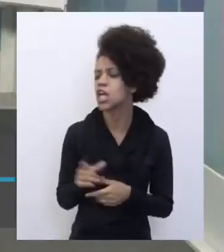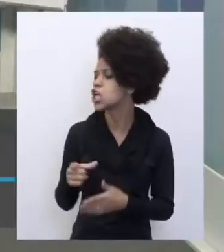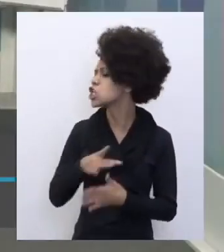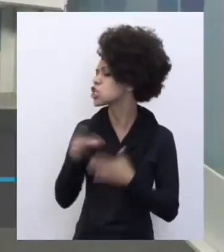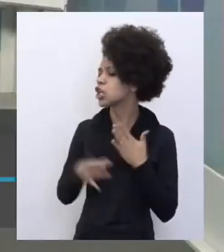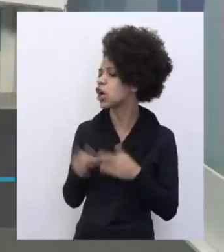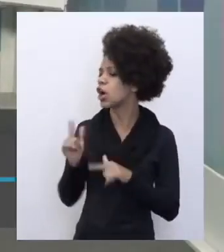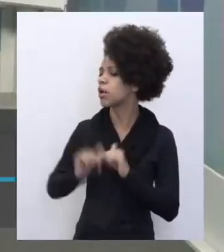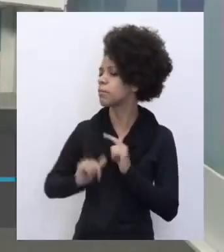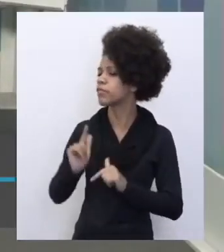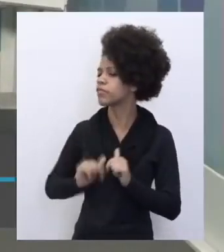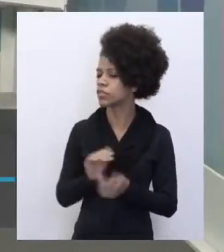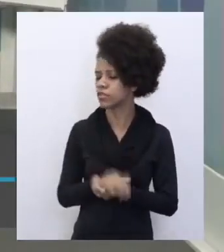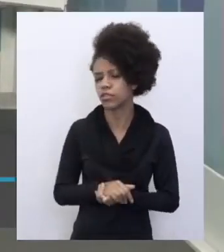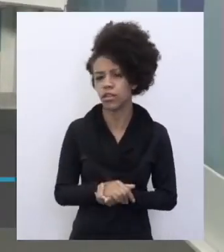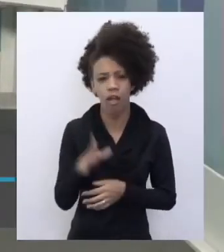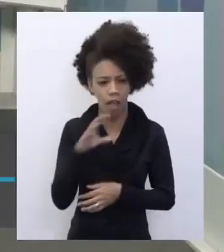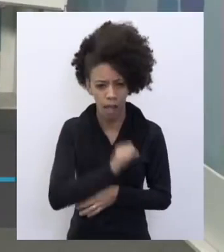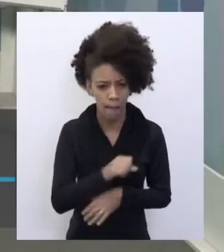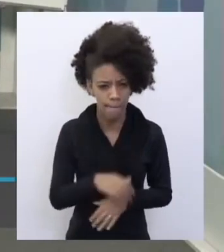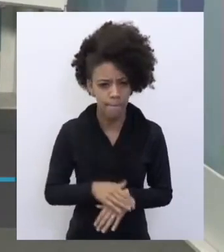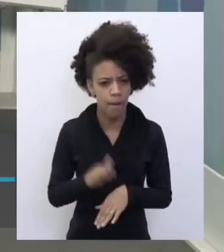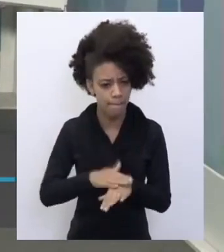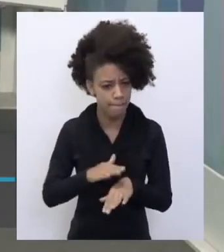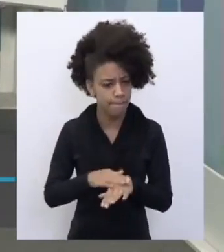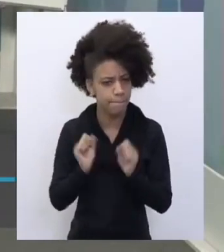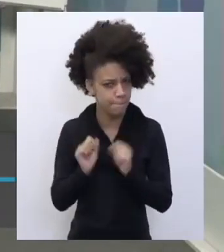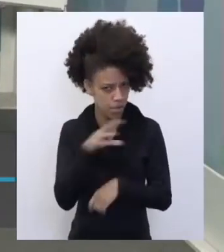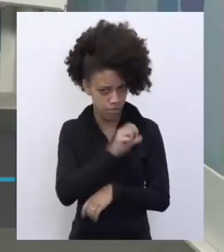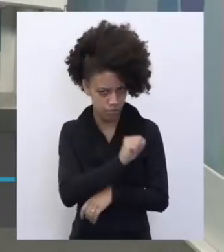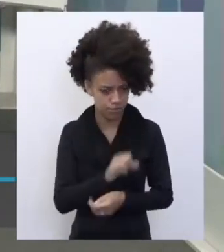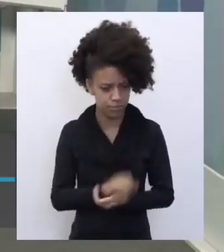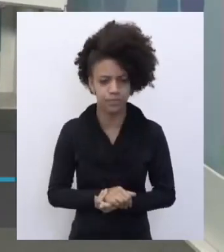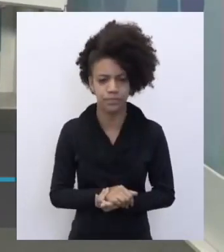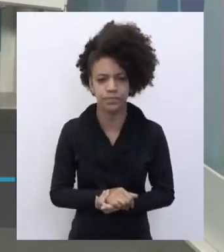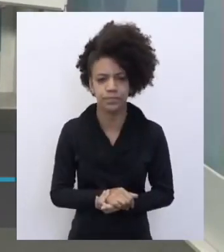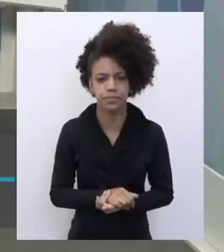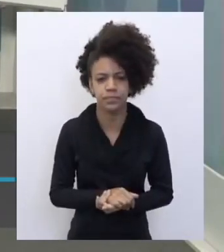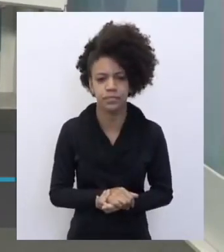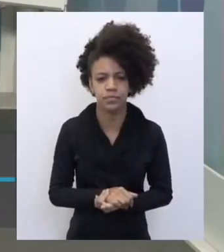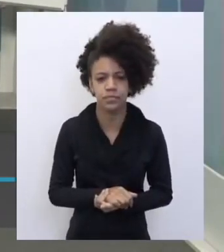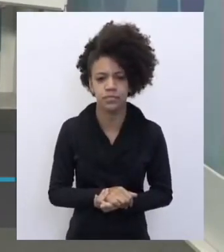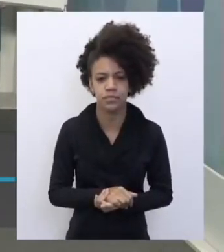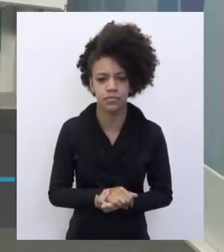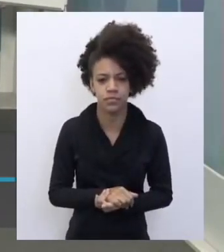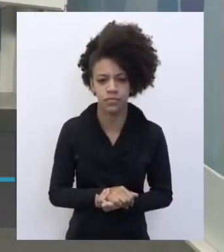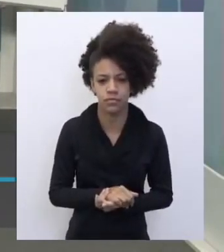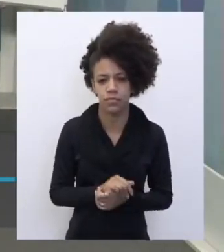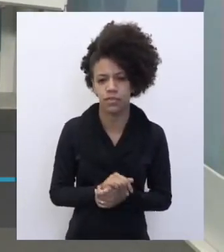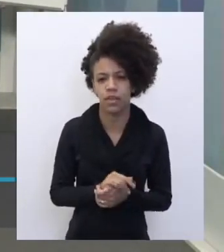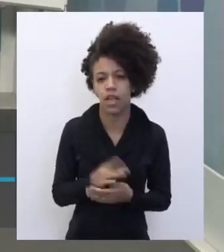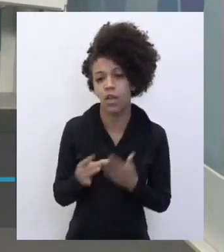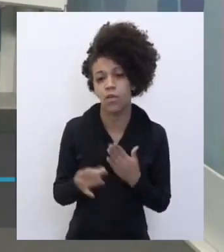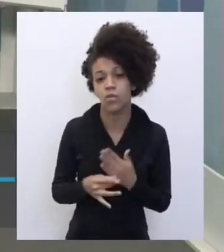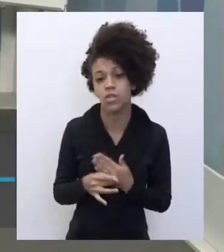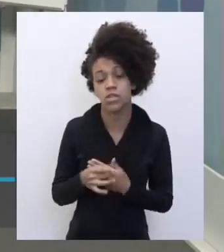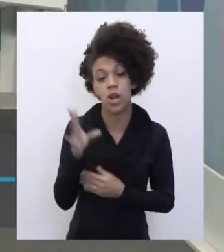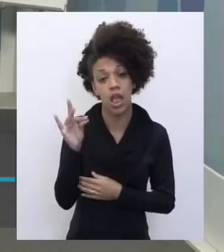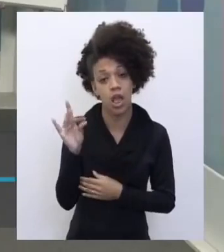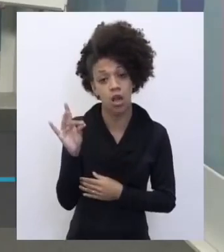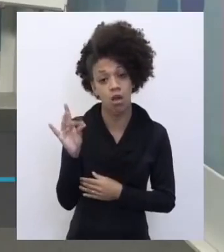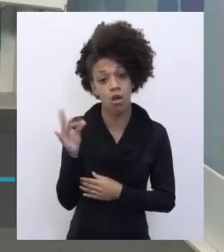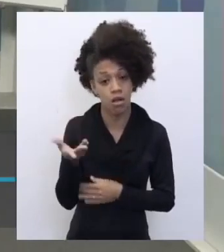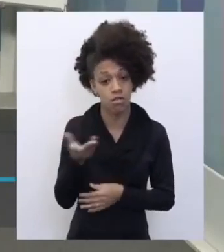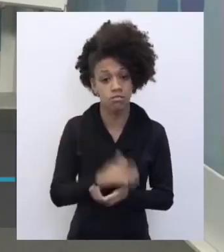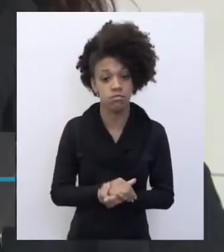da mesa para que rapidamente a gente possa fazer. E eu vou pegar esses aqui. Escolhi esse tubinho de cola aqui, ó. Eu